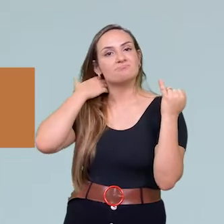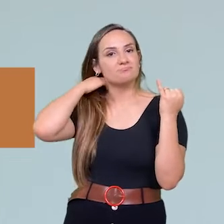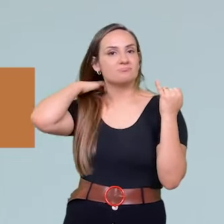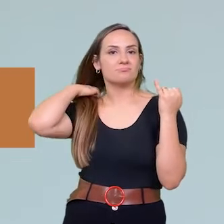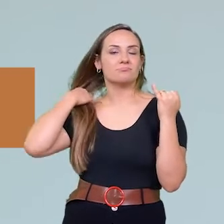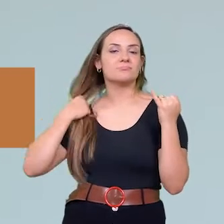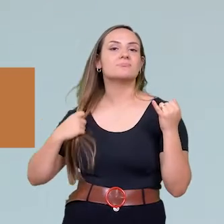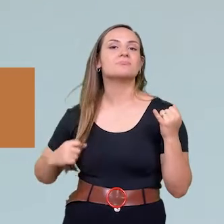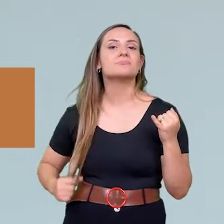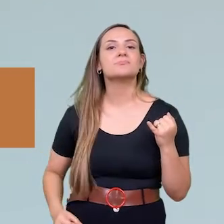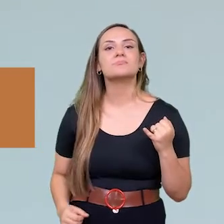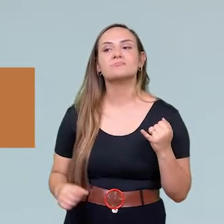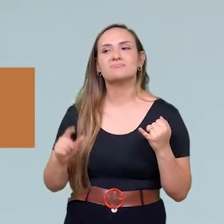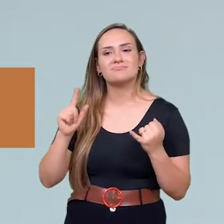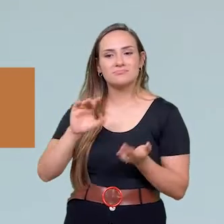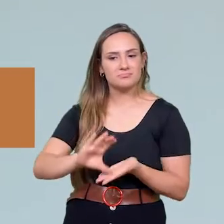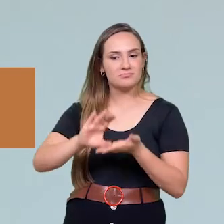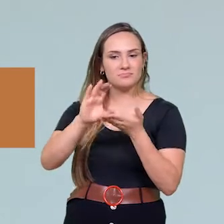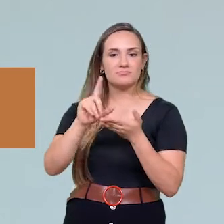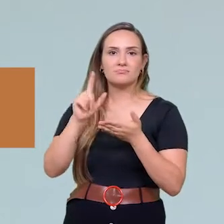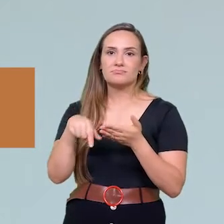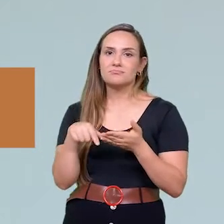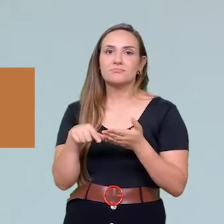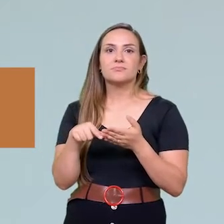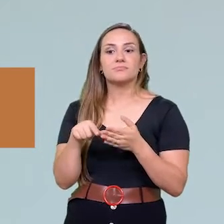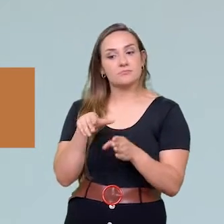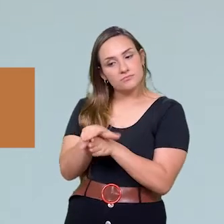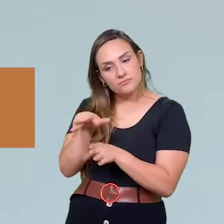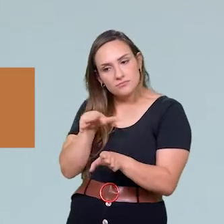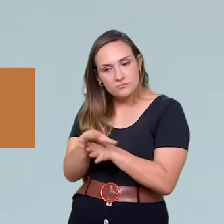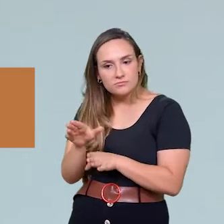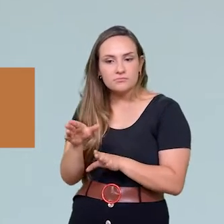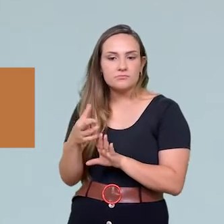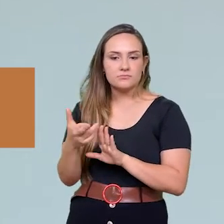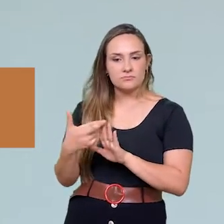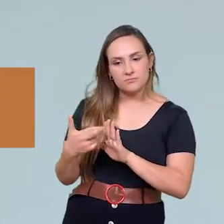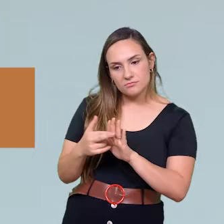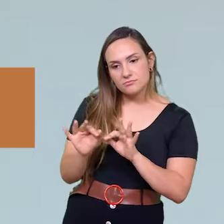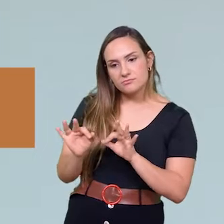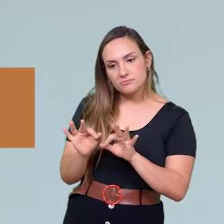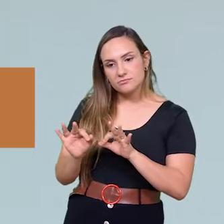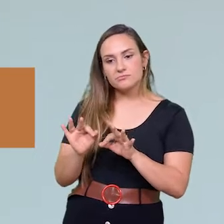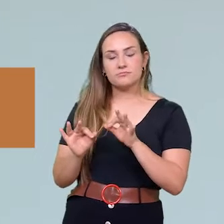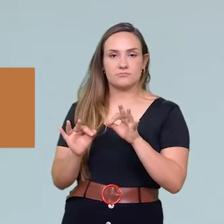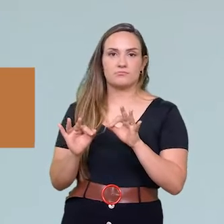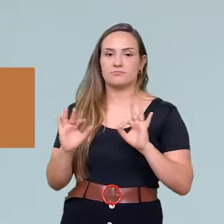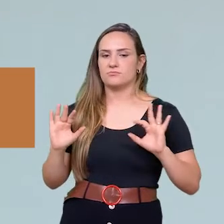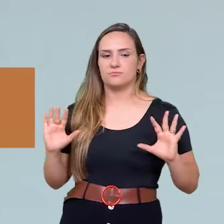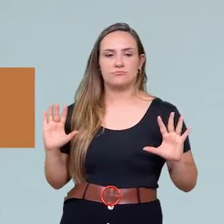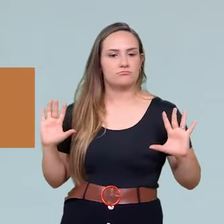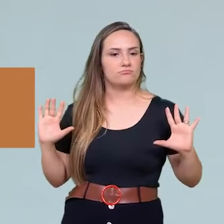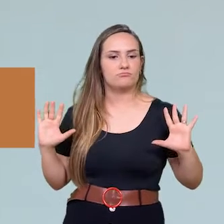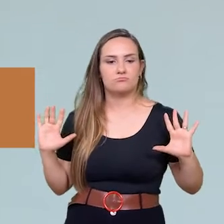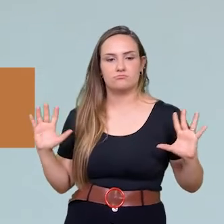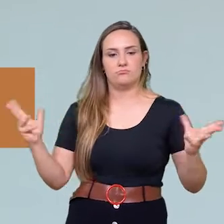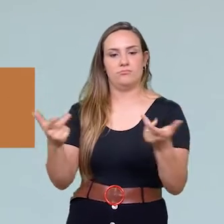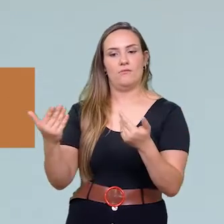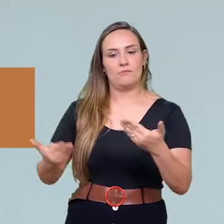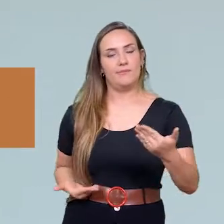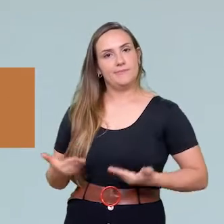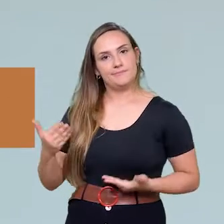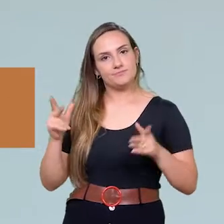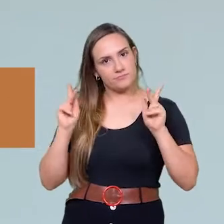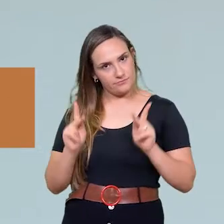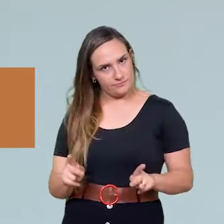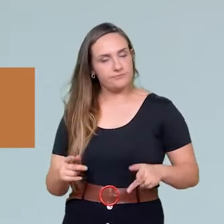grupo, né, que um conselho é um órgão consultivo estabelecido em lei para todos os serviços